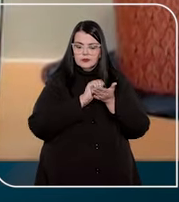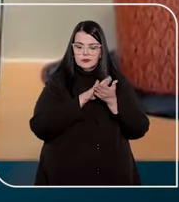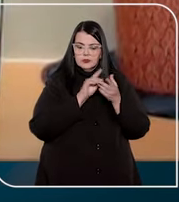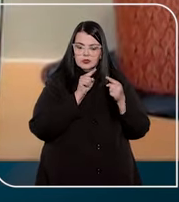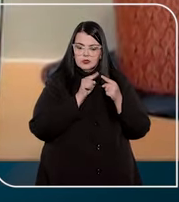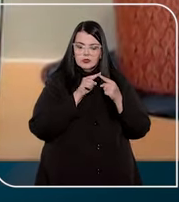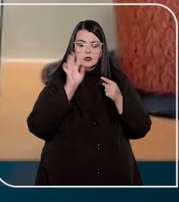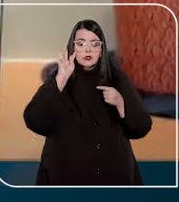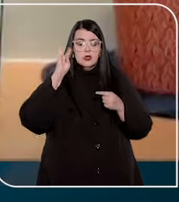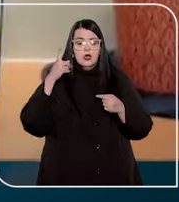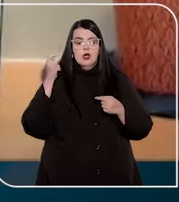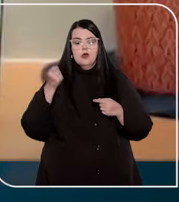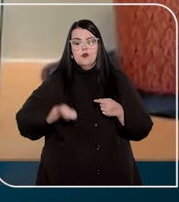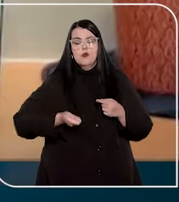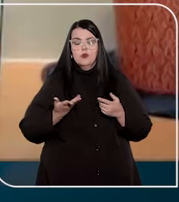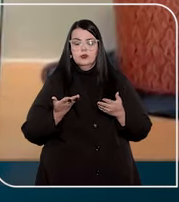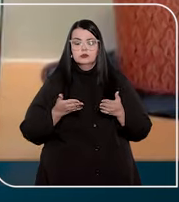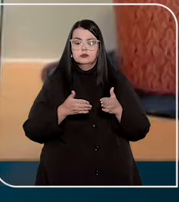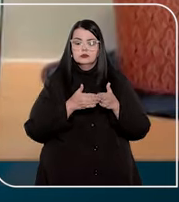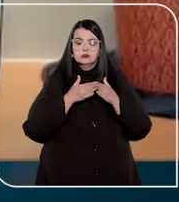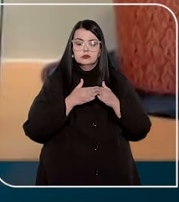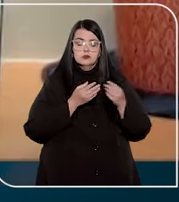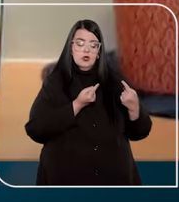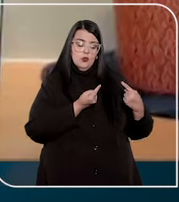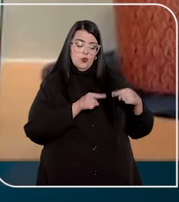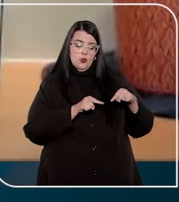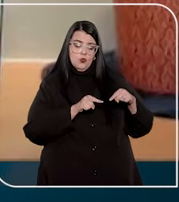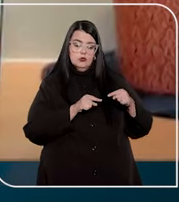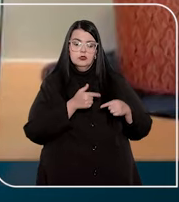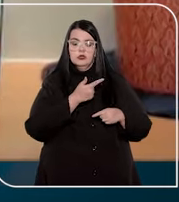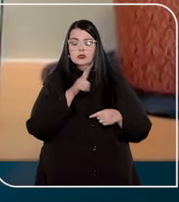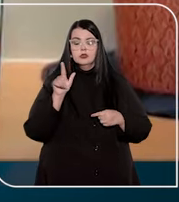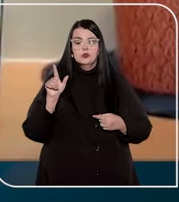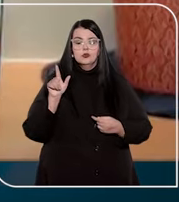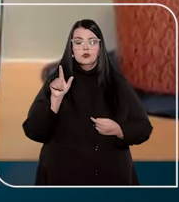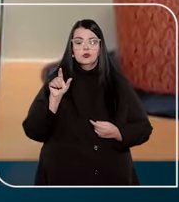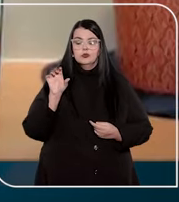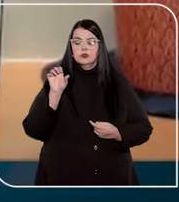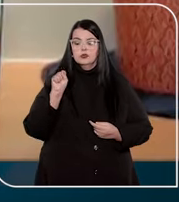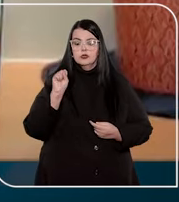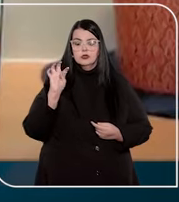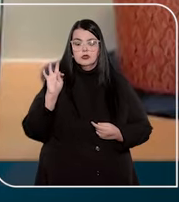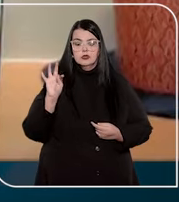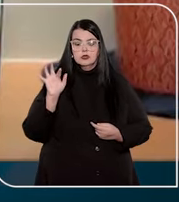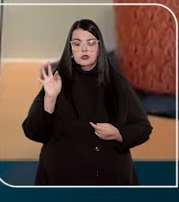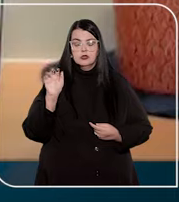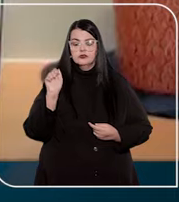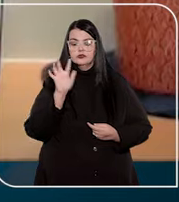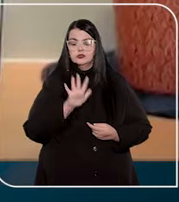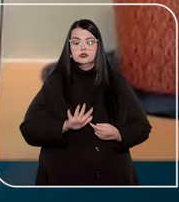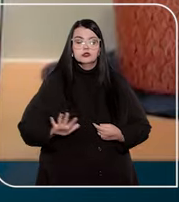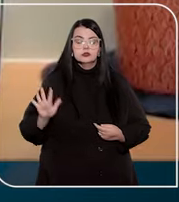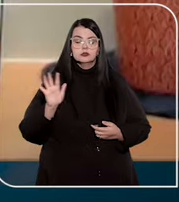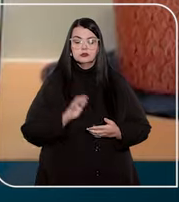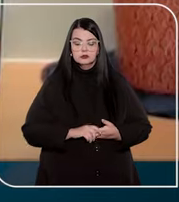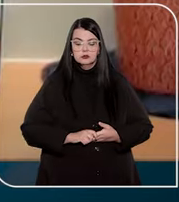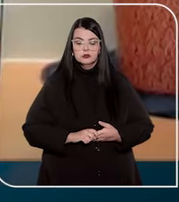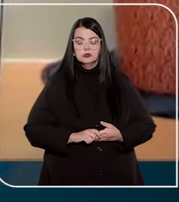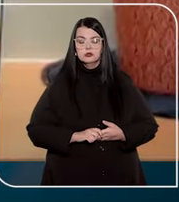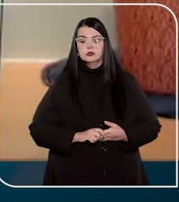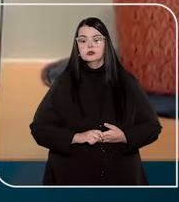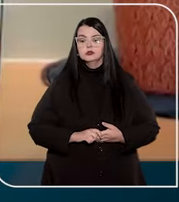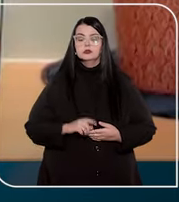o acordo recorrido está contrário àquilo que o Supremo falou em repercussão geral.